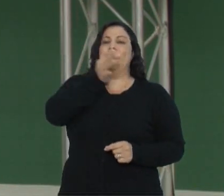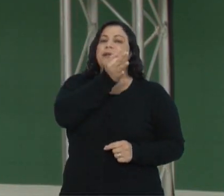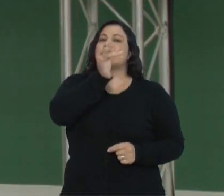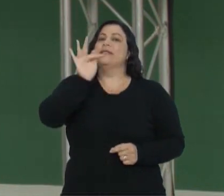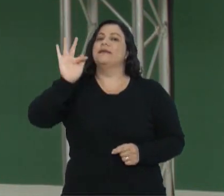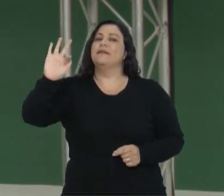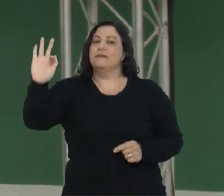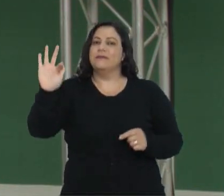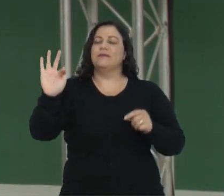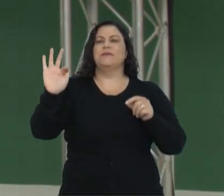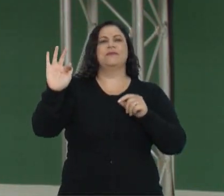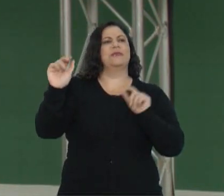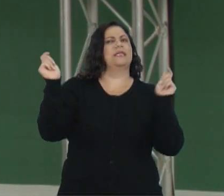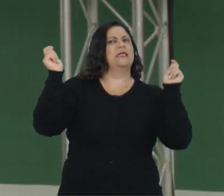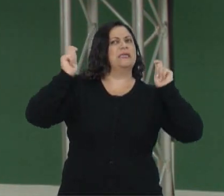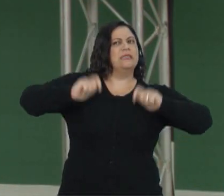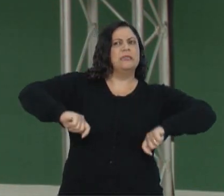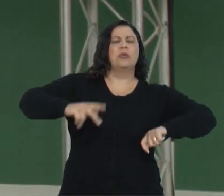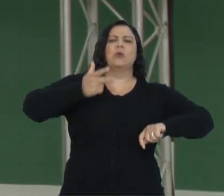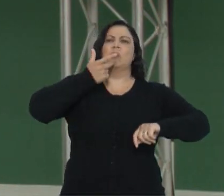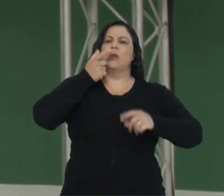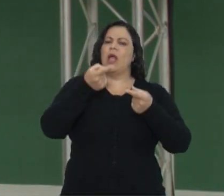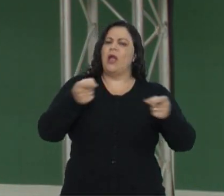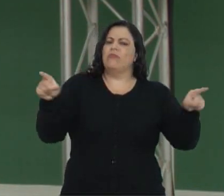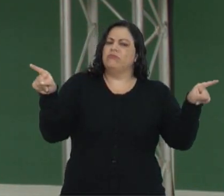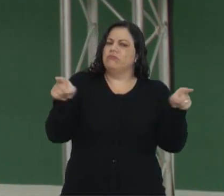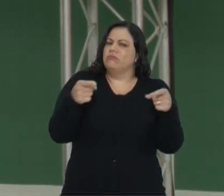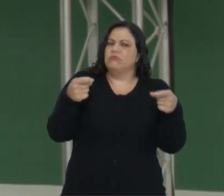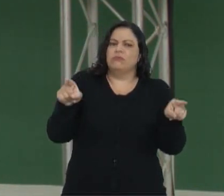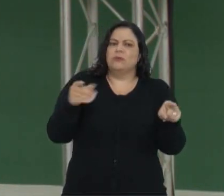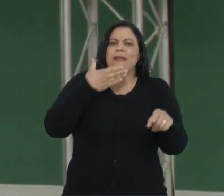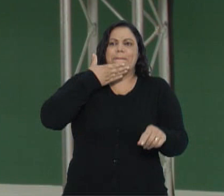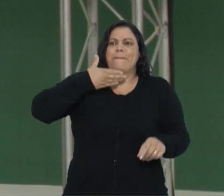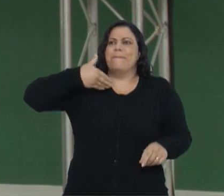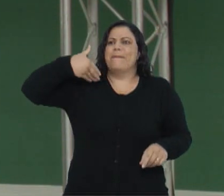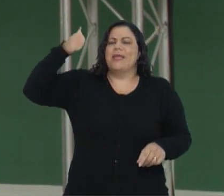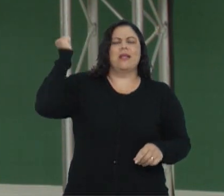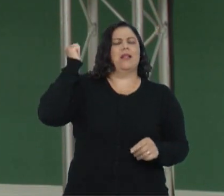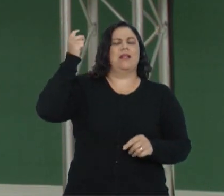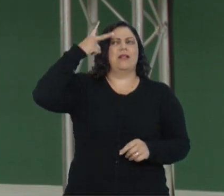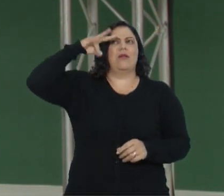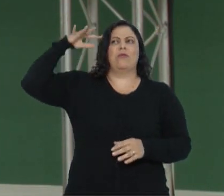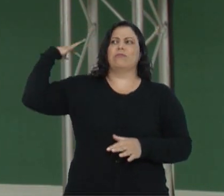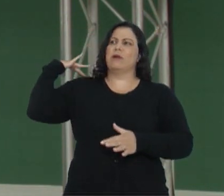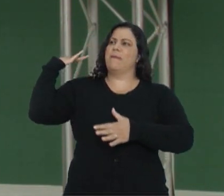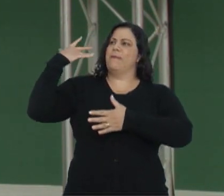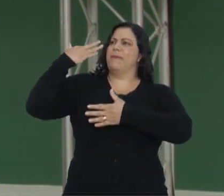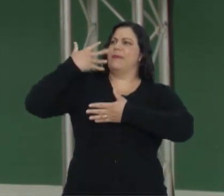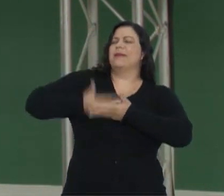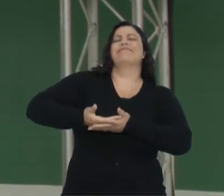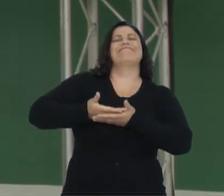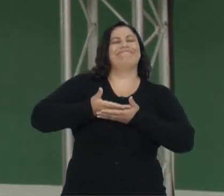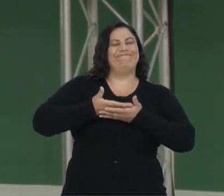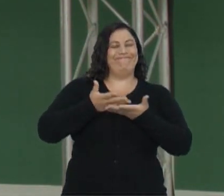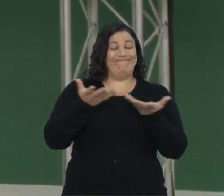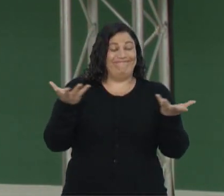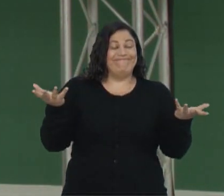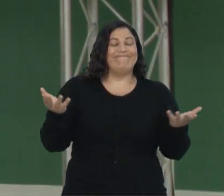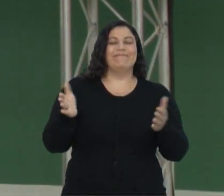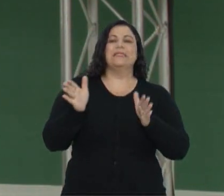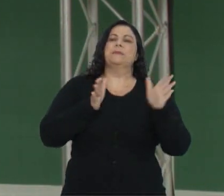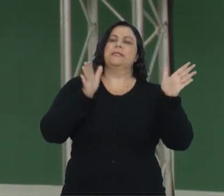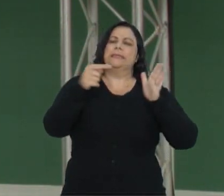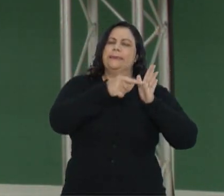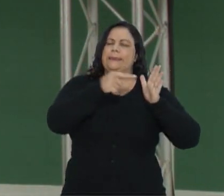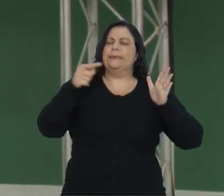a colocar que foi a melhor música da história, né? E lá naquela época era um dos